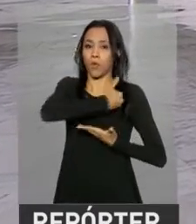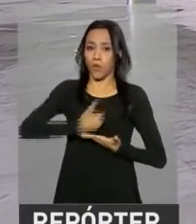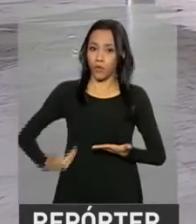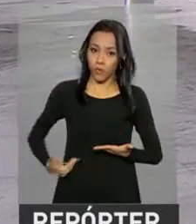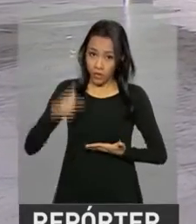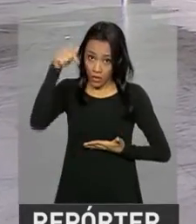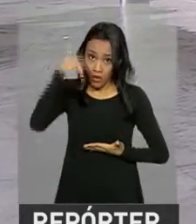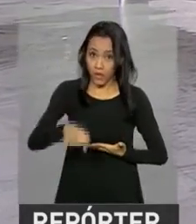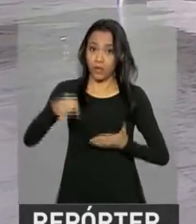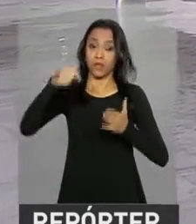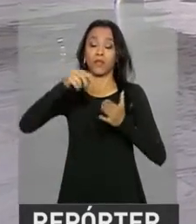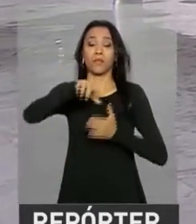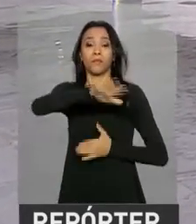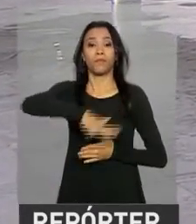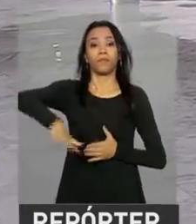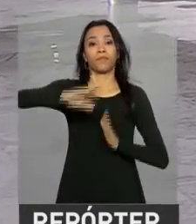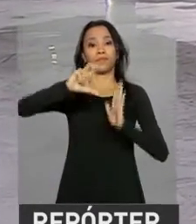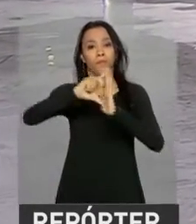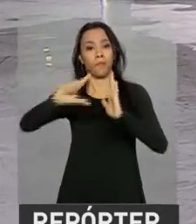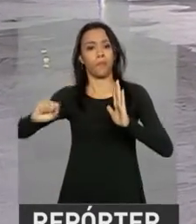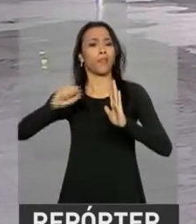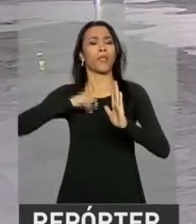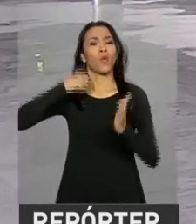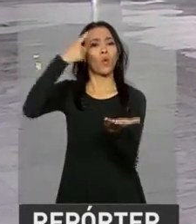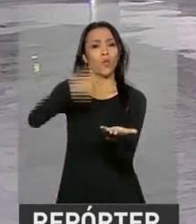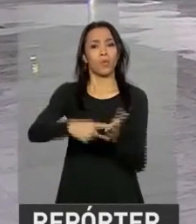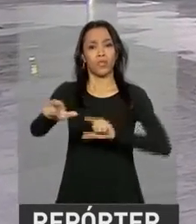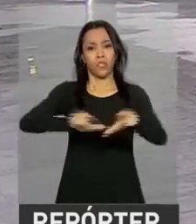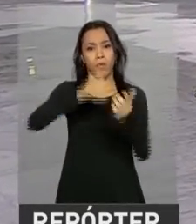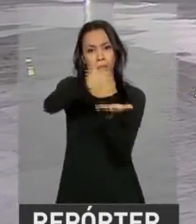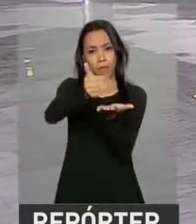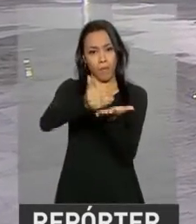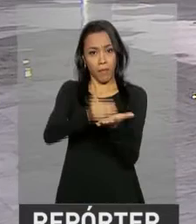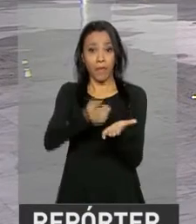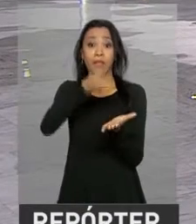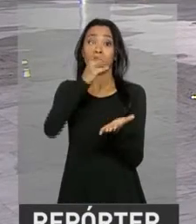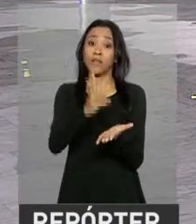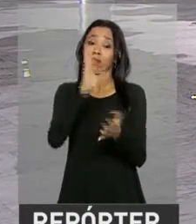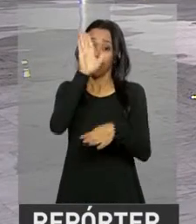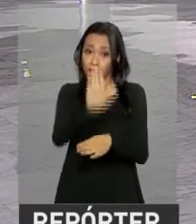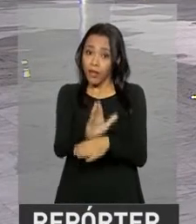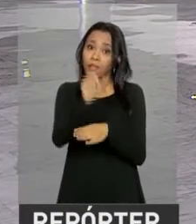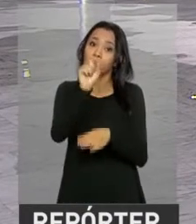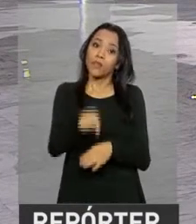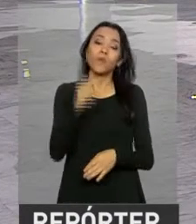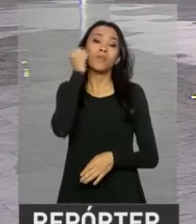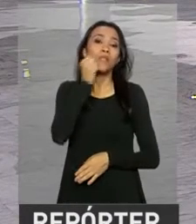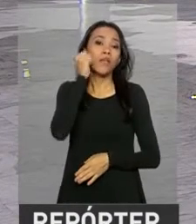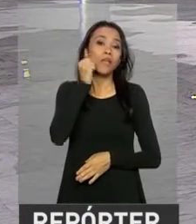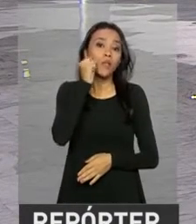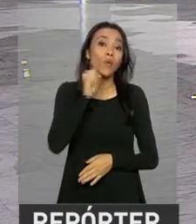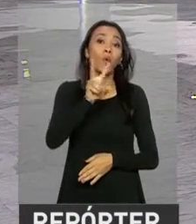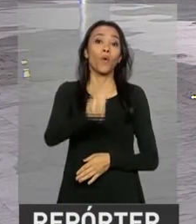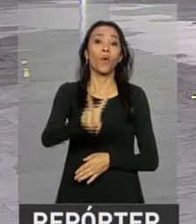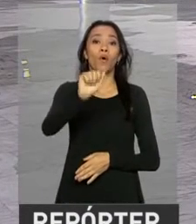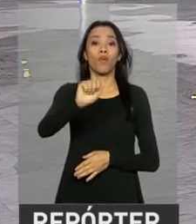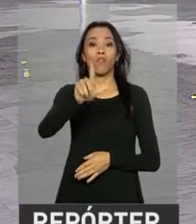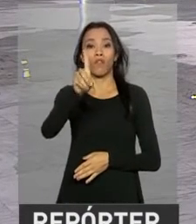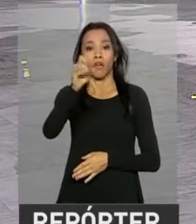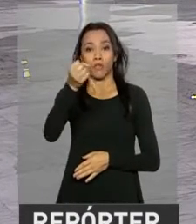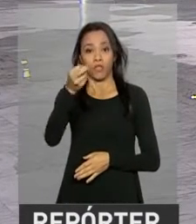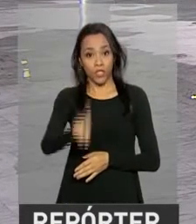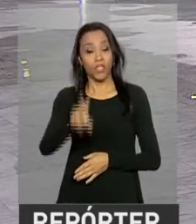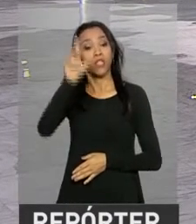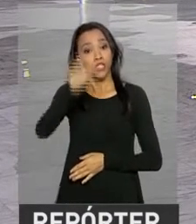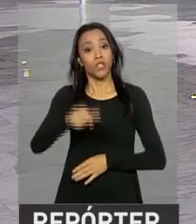na agenda de michel temer tem uma reunião às três horas da tarde com o senador valdir raupp do pmdb de rondônia